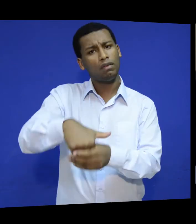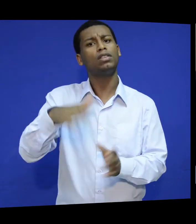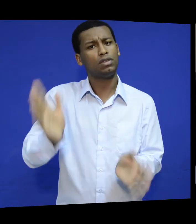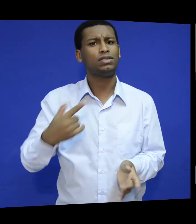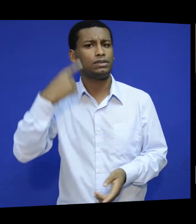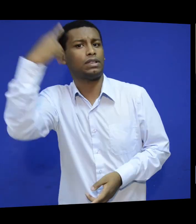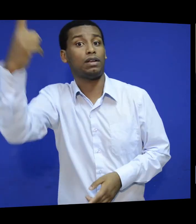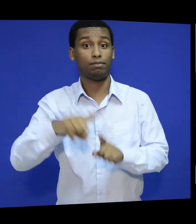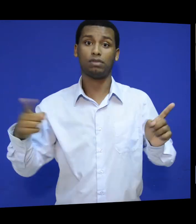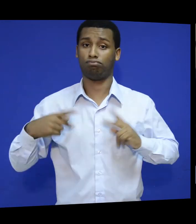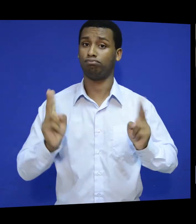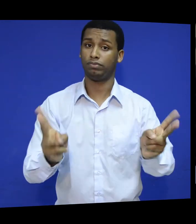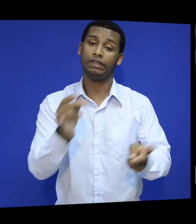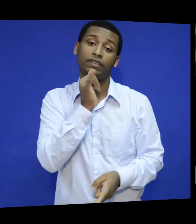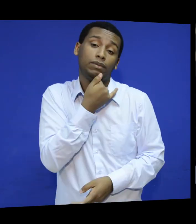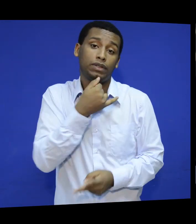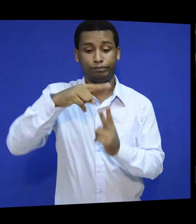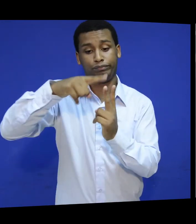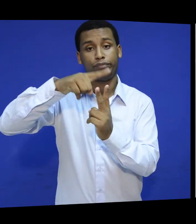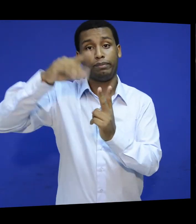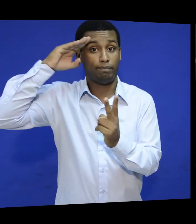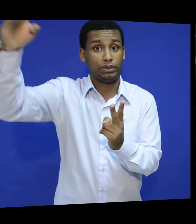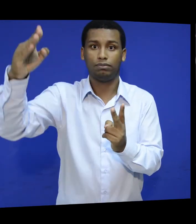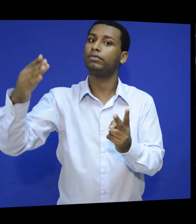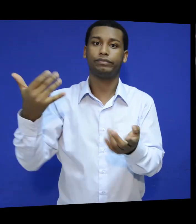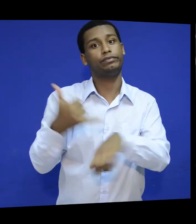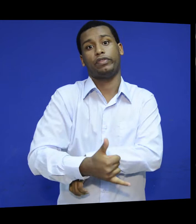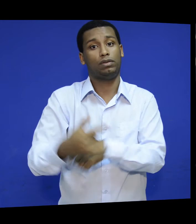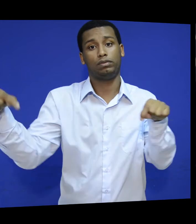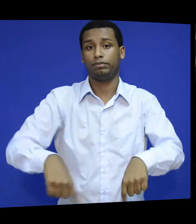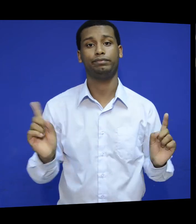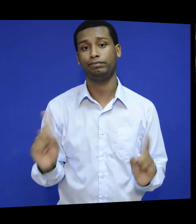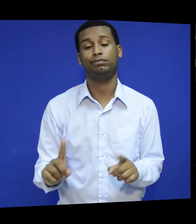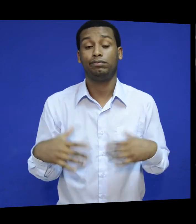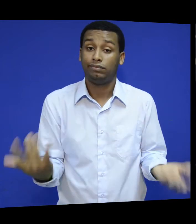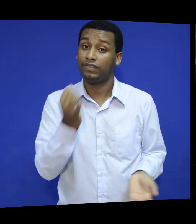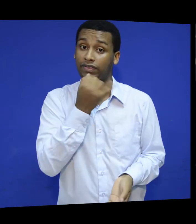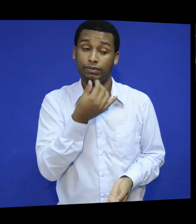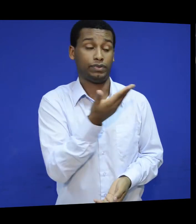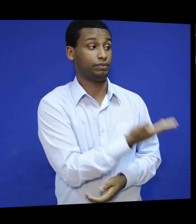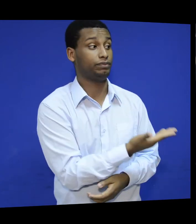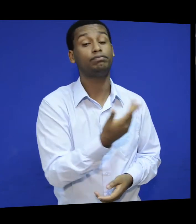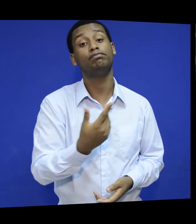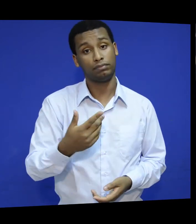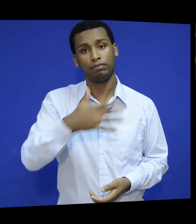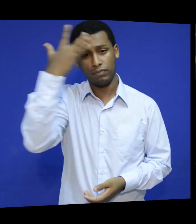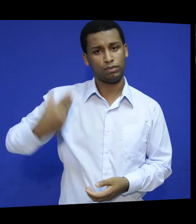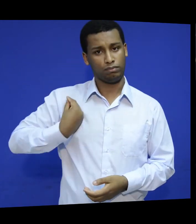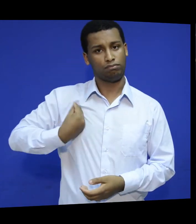já uma intenção de voto, uma ideia, acho que eu mantive. Infelizmente os dois maiores candidatos ao governo do estado não puderam estar